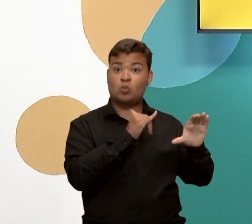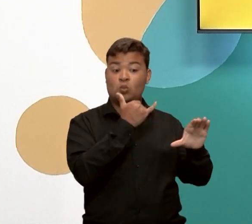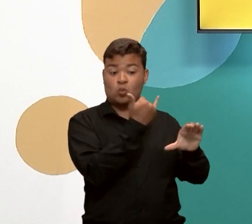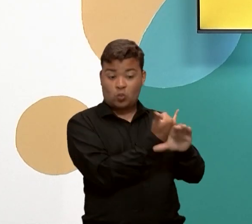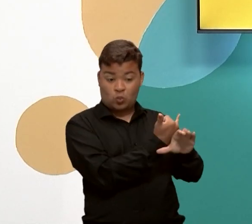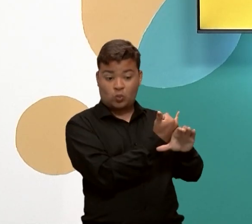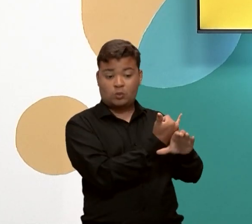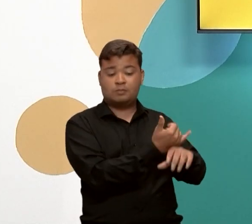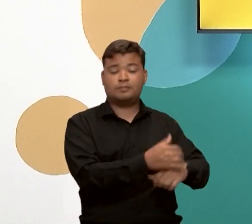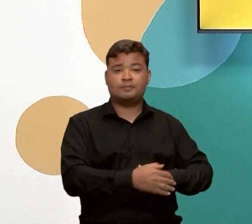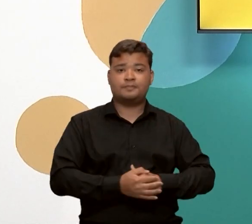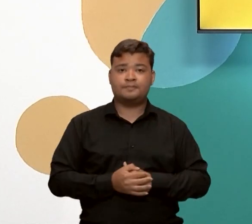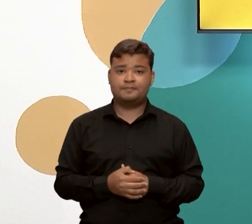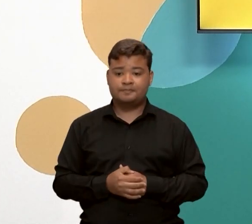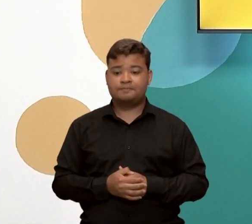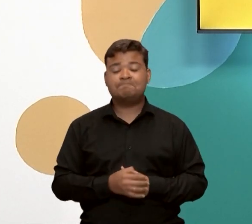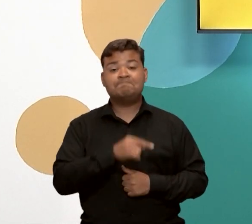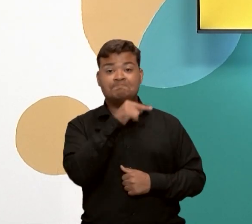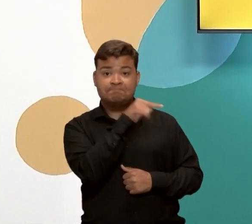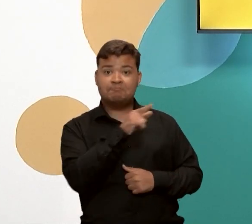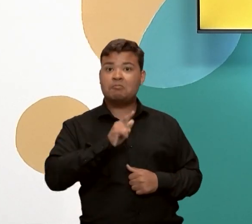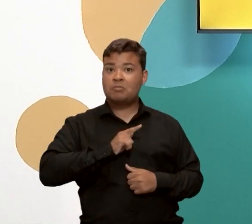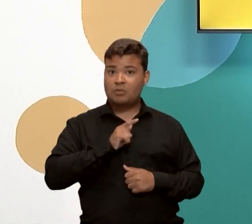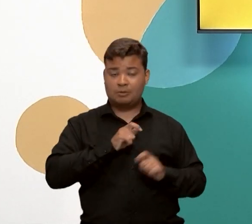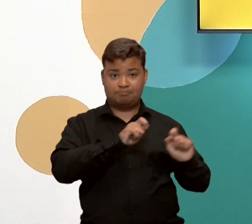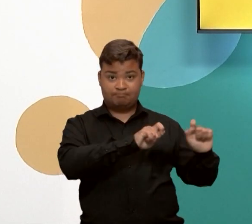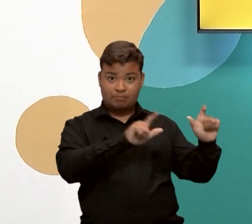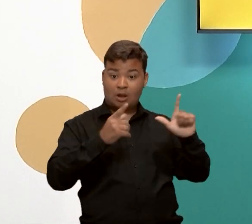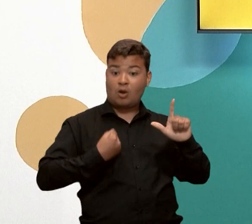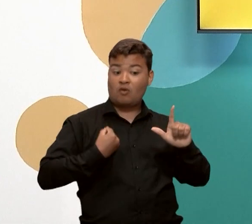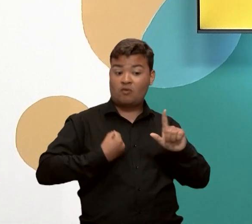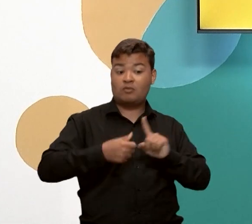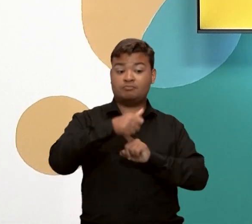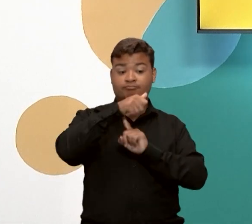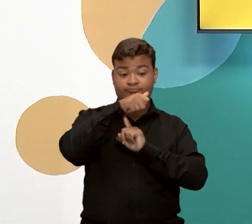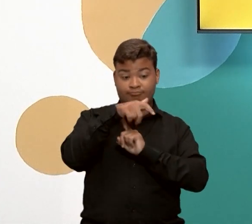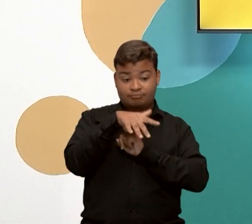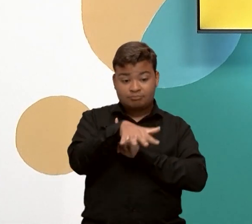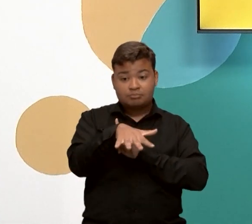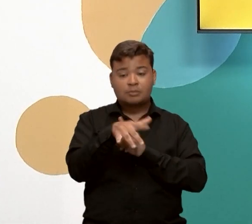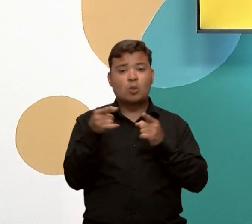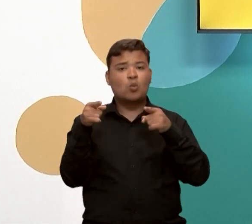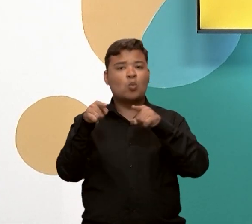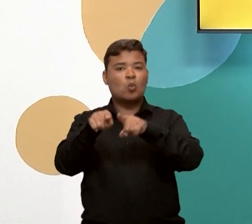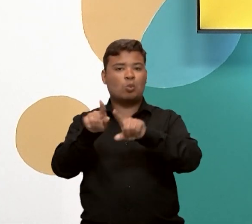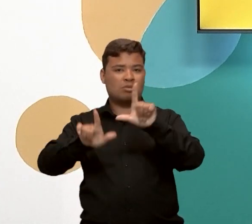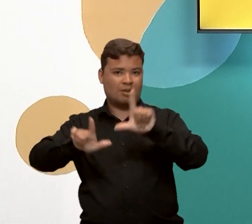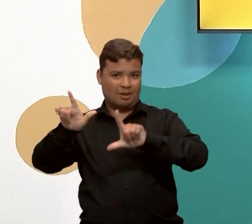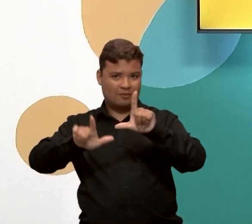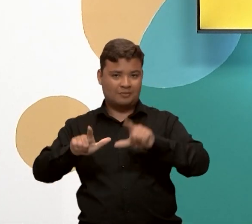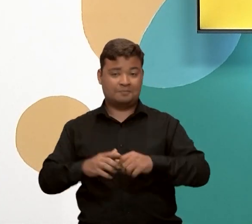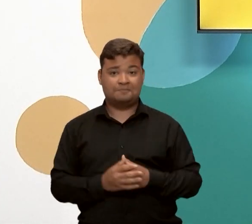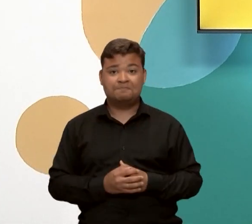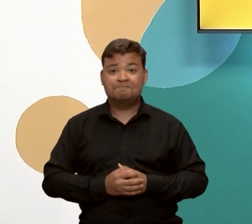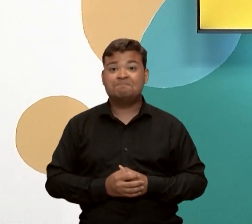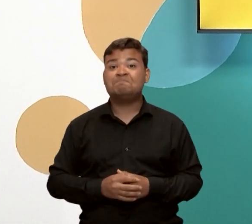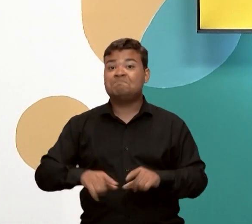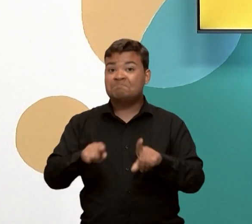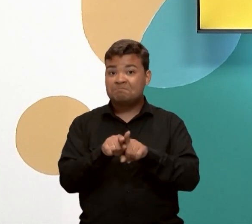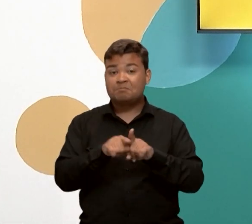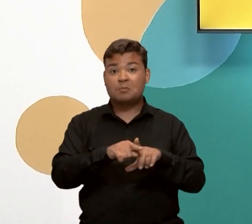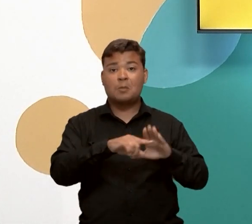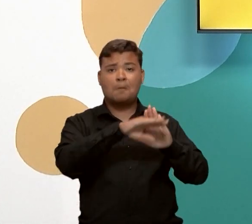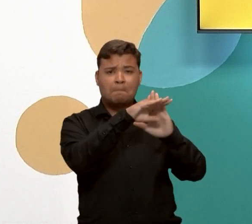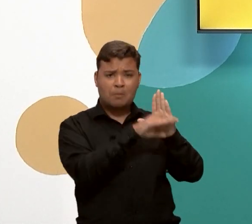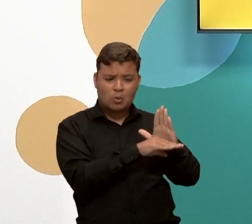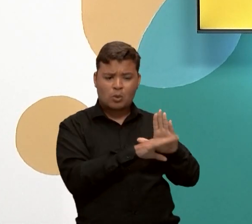YouTube. Nele ocorre a transmissão ao vivo, ao mesmo tempo que na TV. E também ficam disponíveis todos os